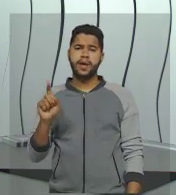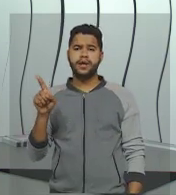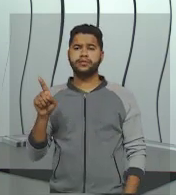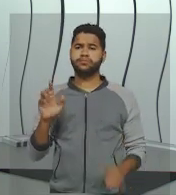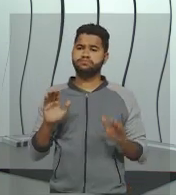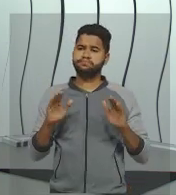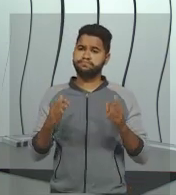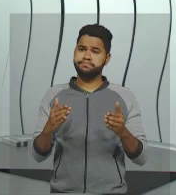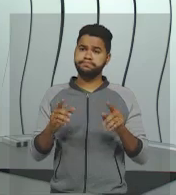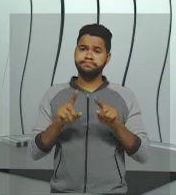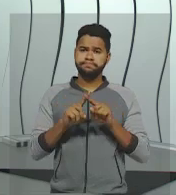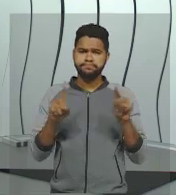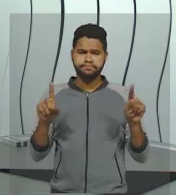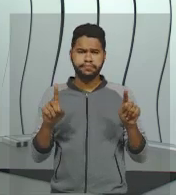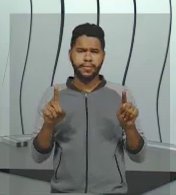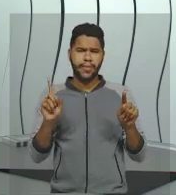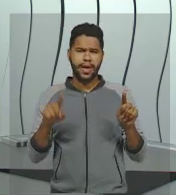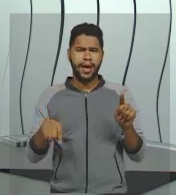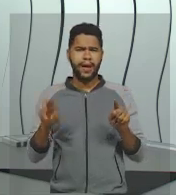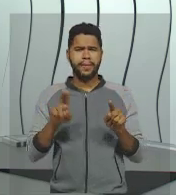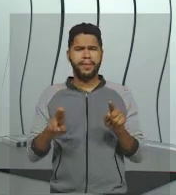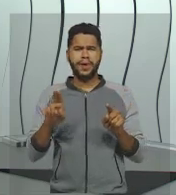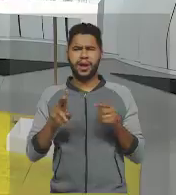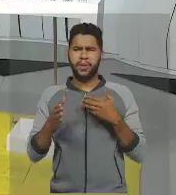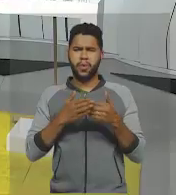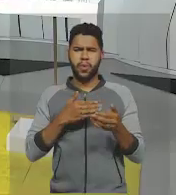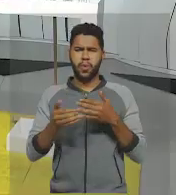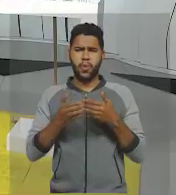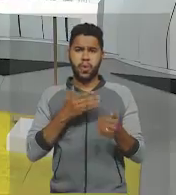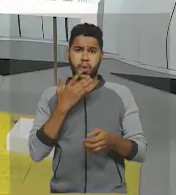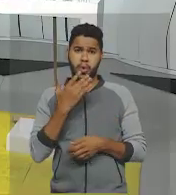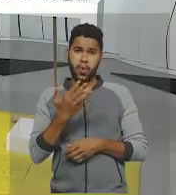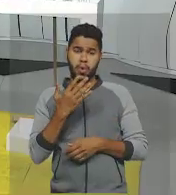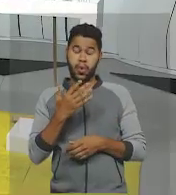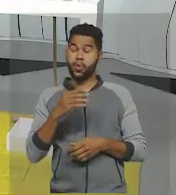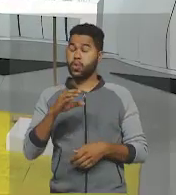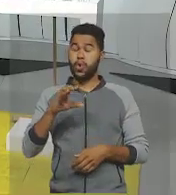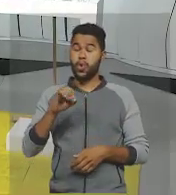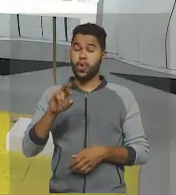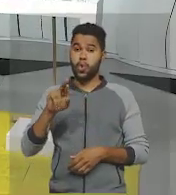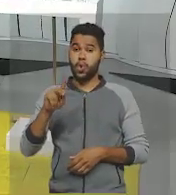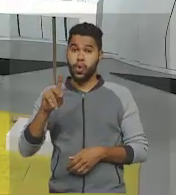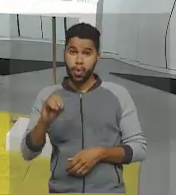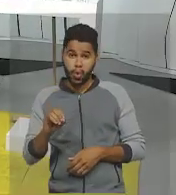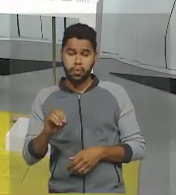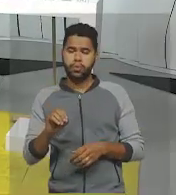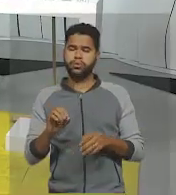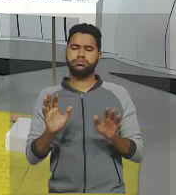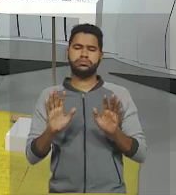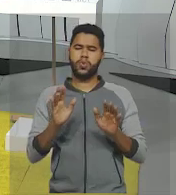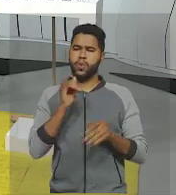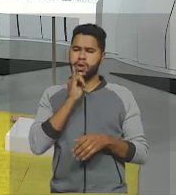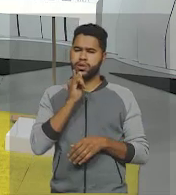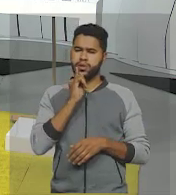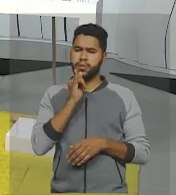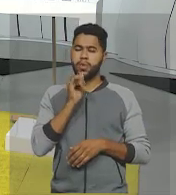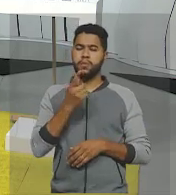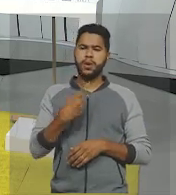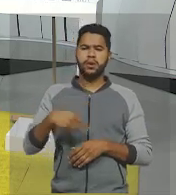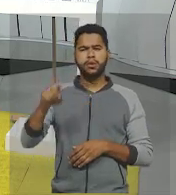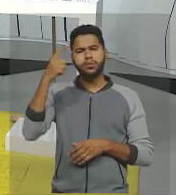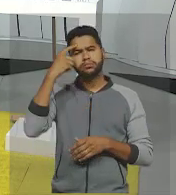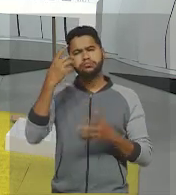controle. Mas será que isso é aplicável para qualquer corpo? Na verdade, não. Olha só, mais um exemplo aqui para a gente poder